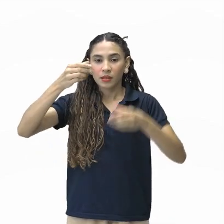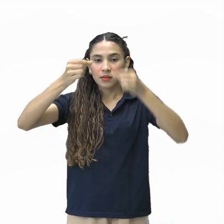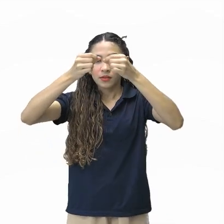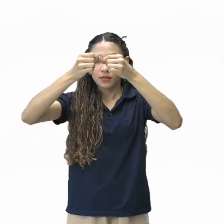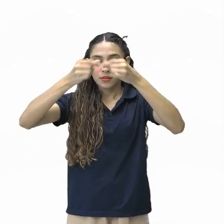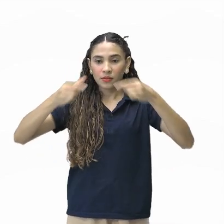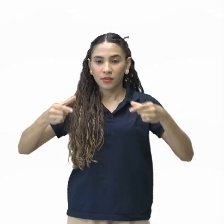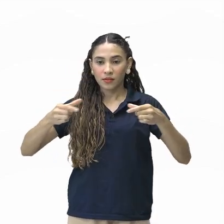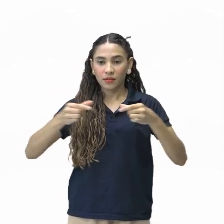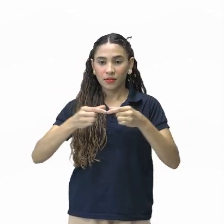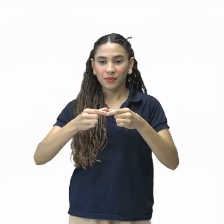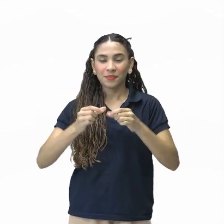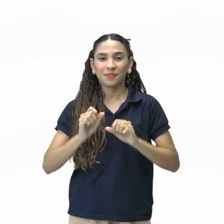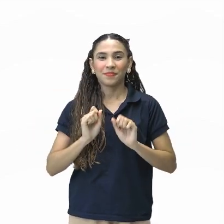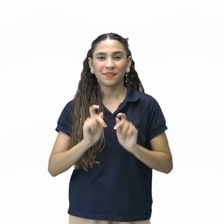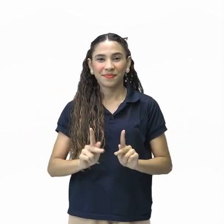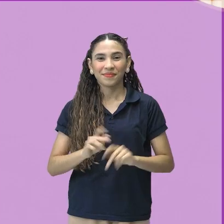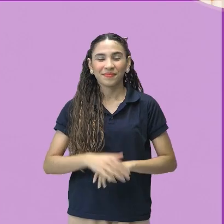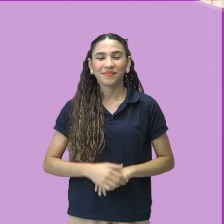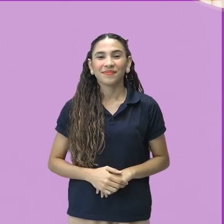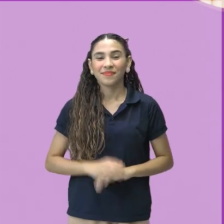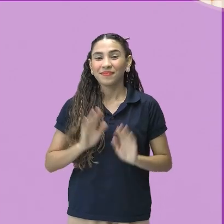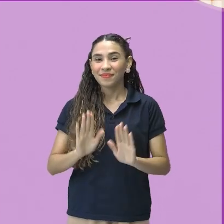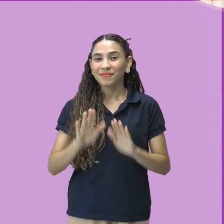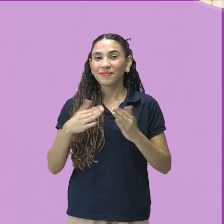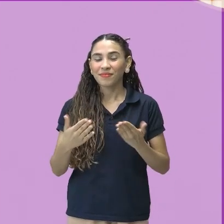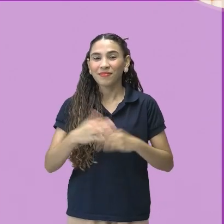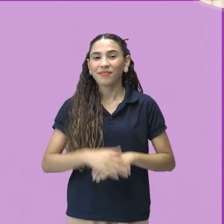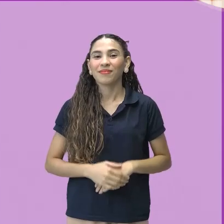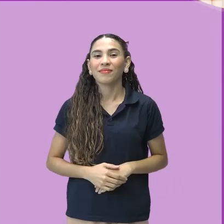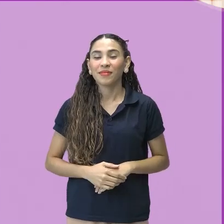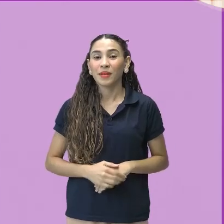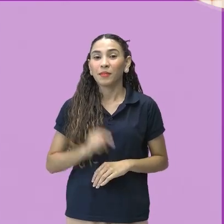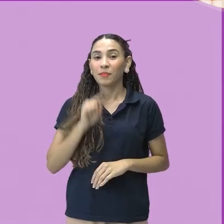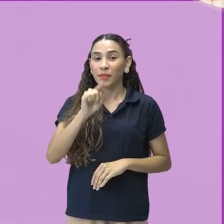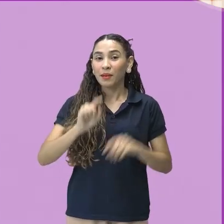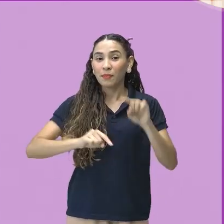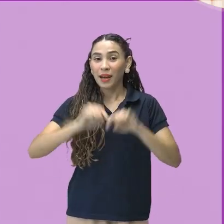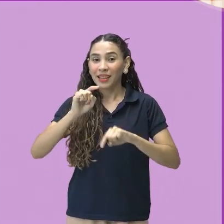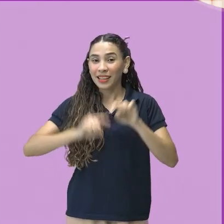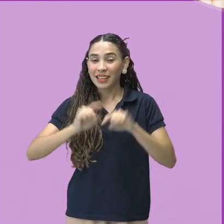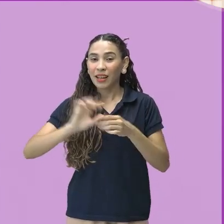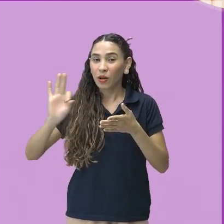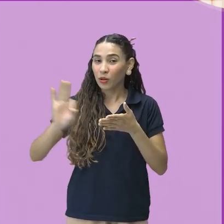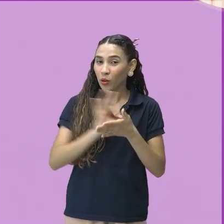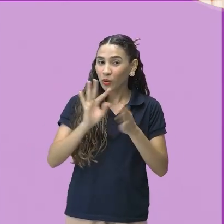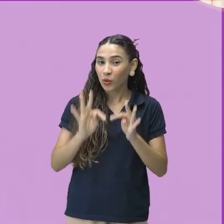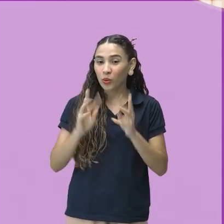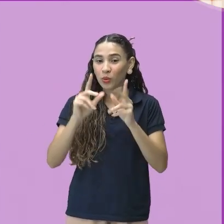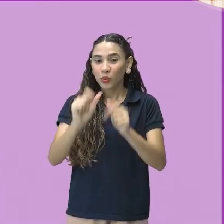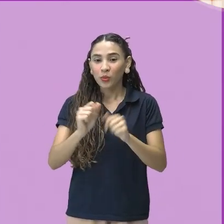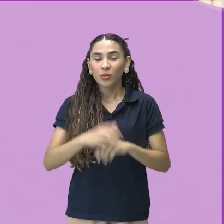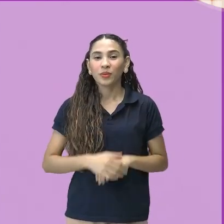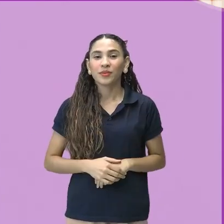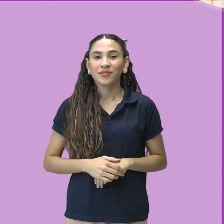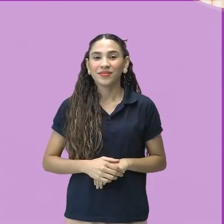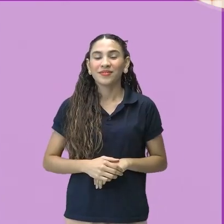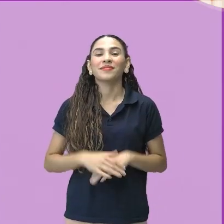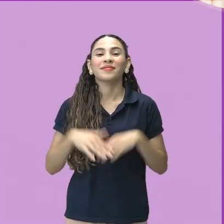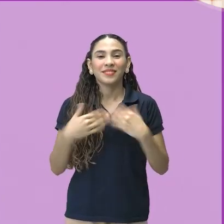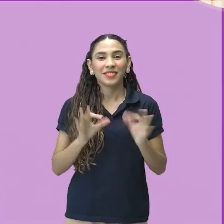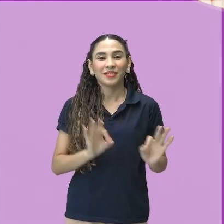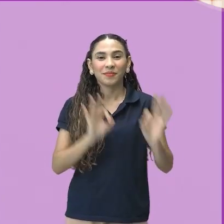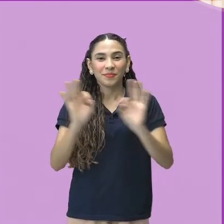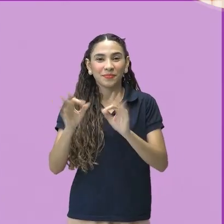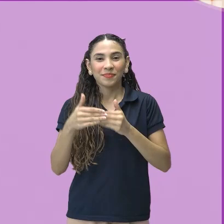e cones, ok? Então, pessoal, pegue seu material, anote tudo na nossa aula e, sem mais